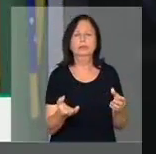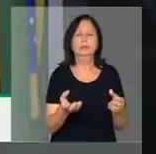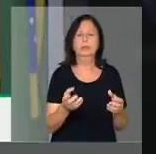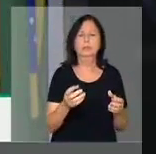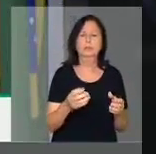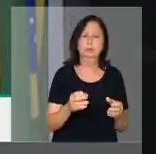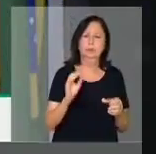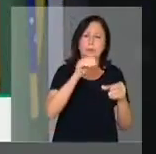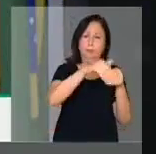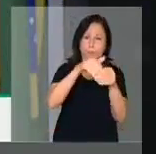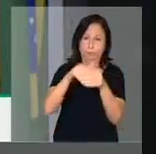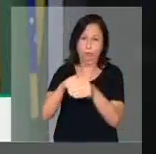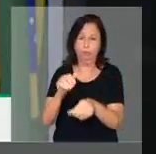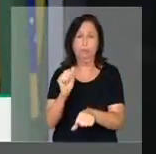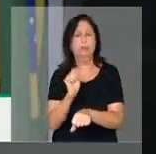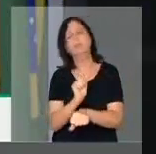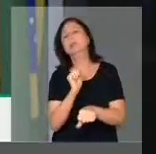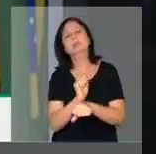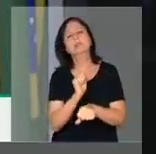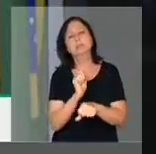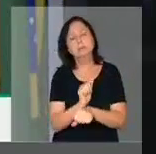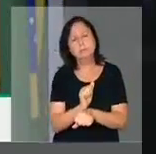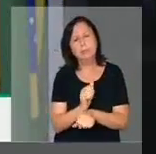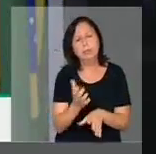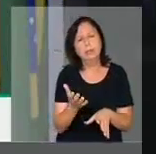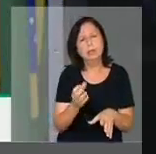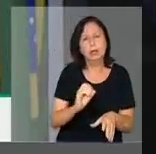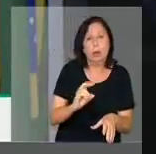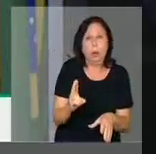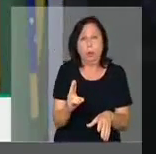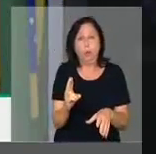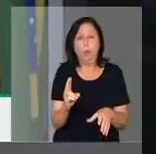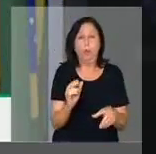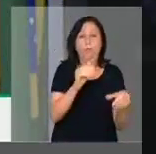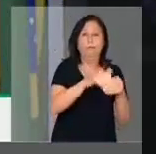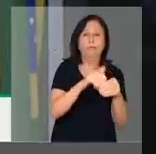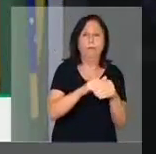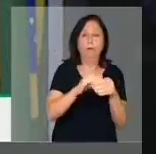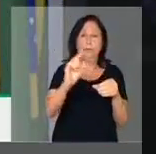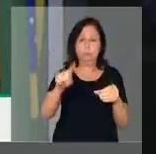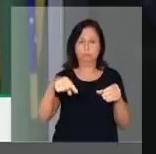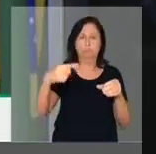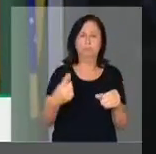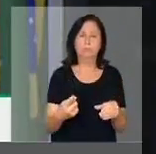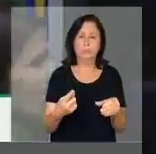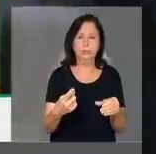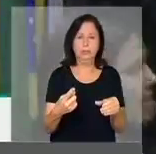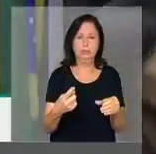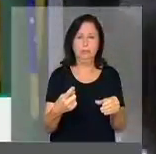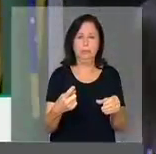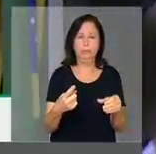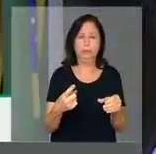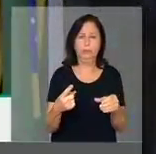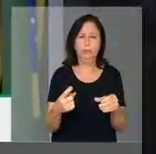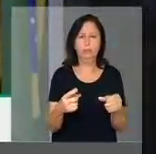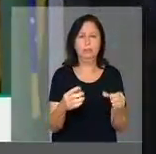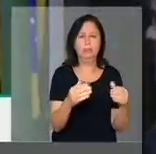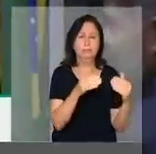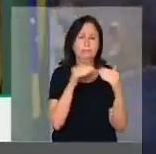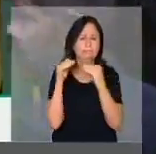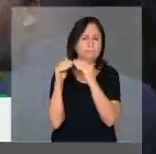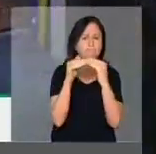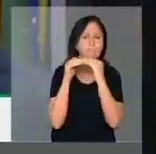votação, espera ou quebra o interstício, vota em seguida, acordada entre todos os líderes de todos os partidos